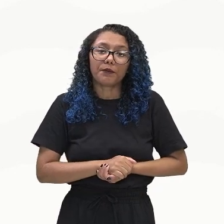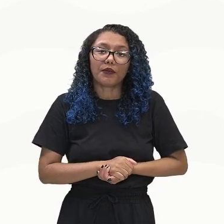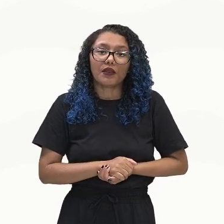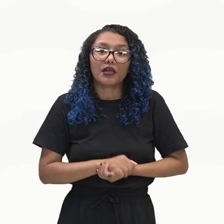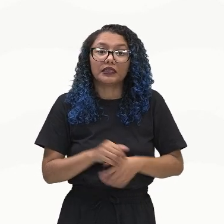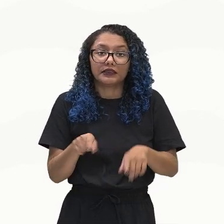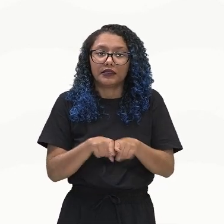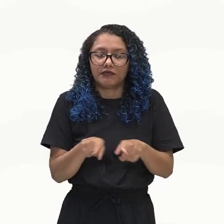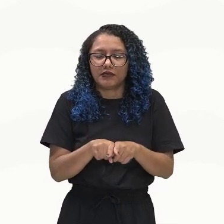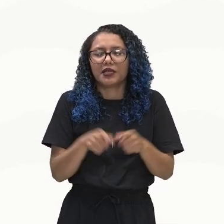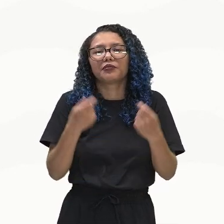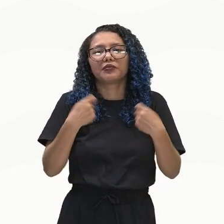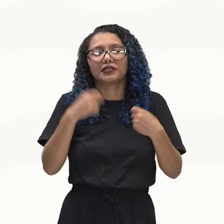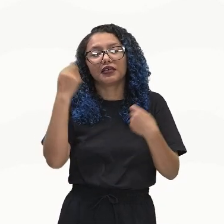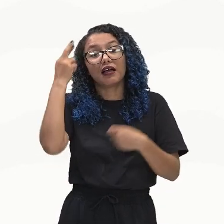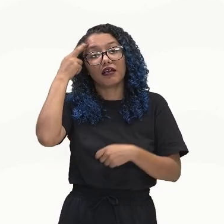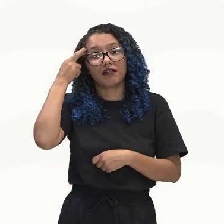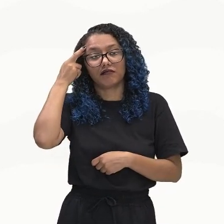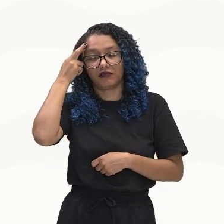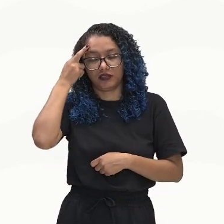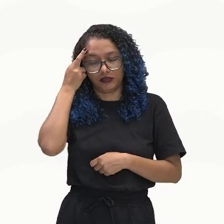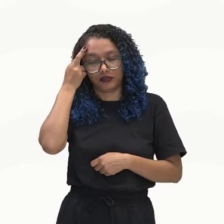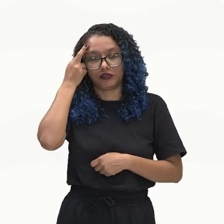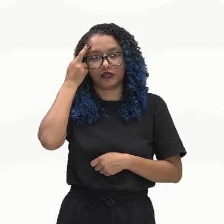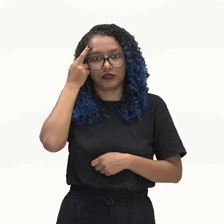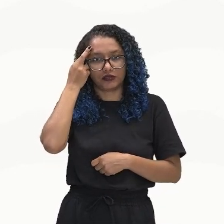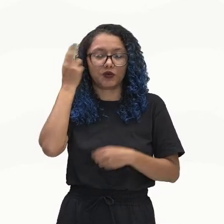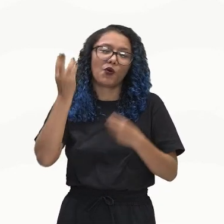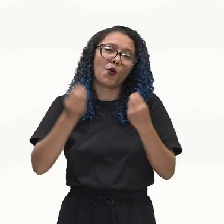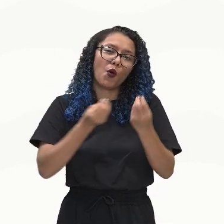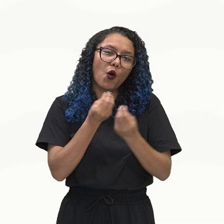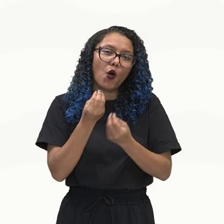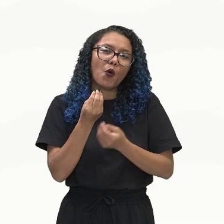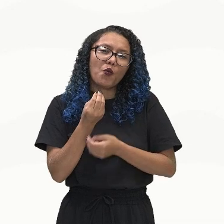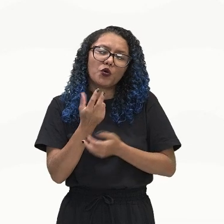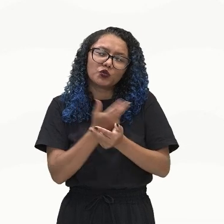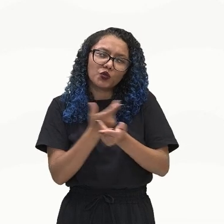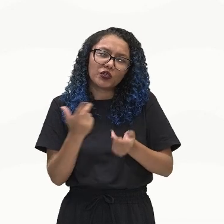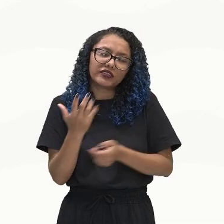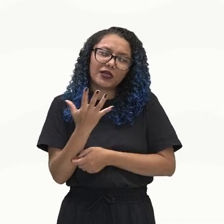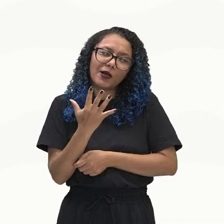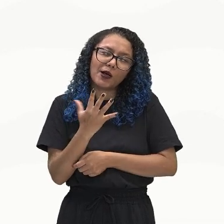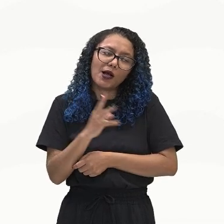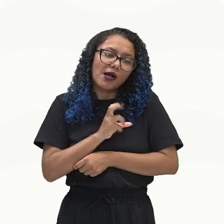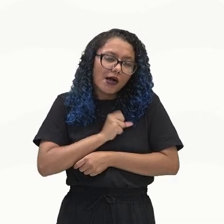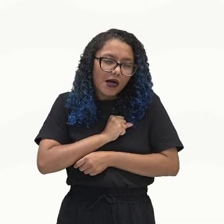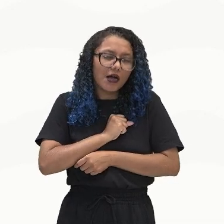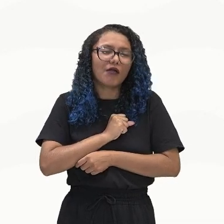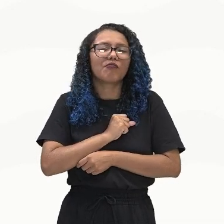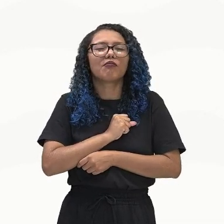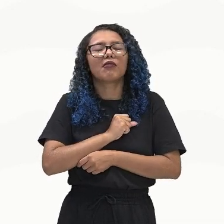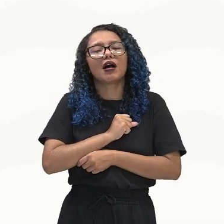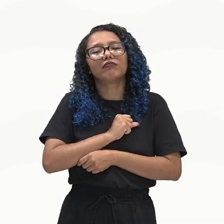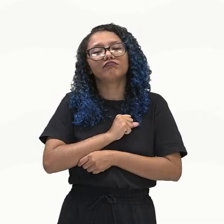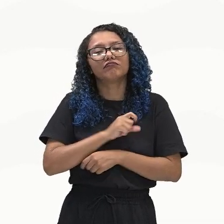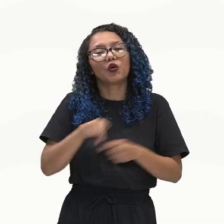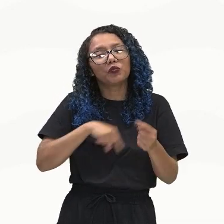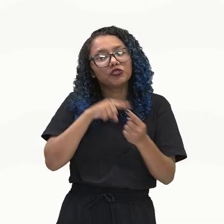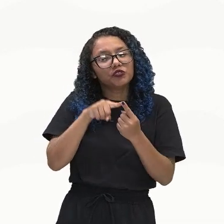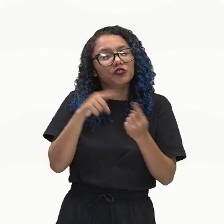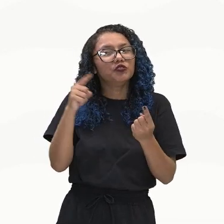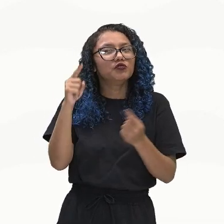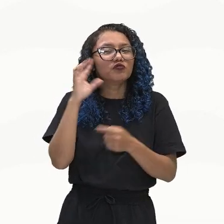palavrinha aqui, refletir sobre suas paixões, sonhos, missões,